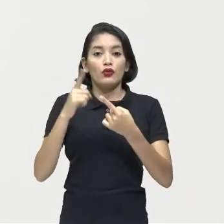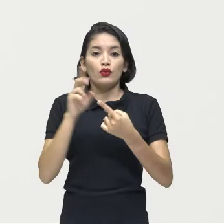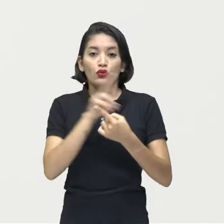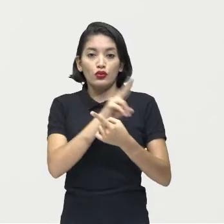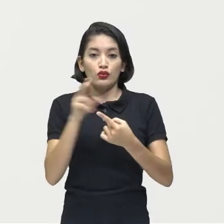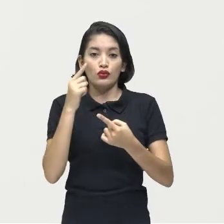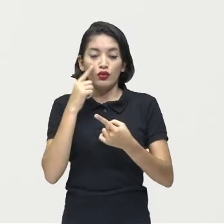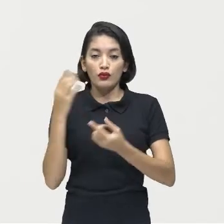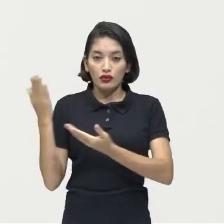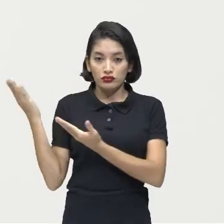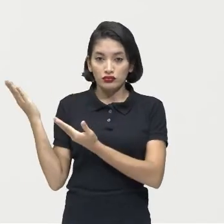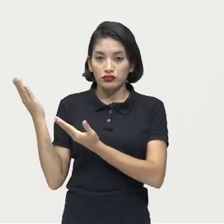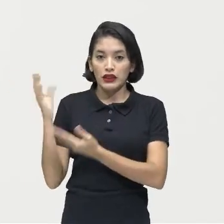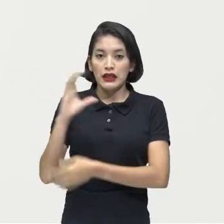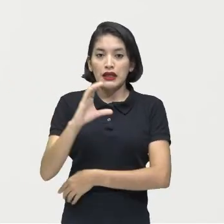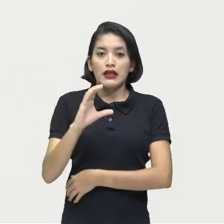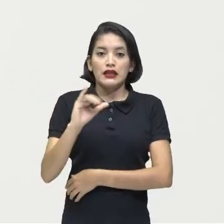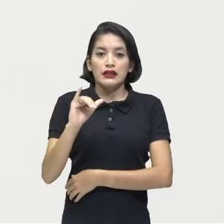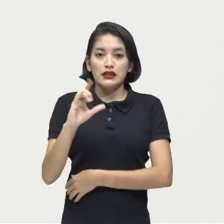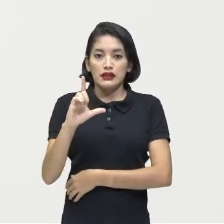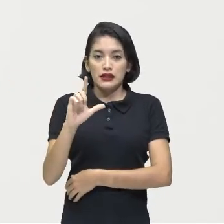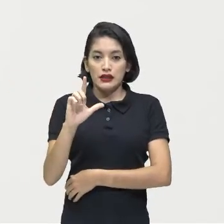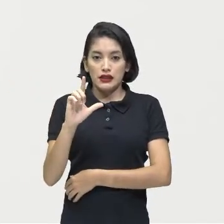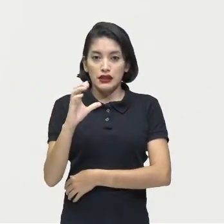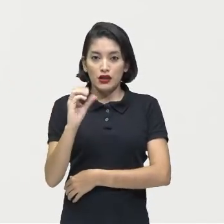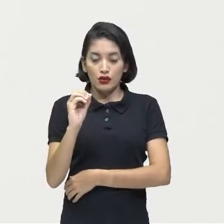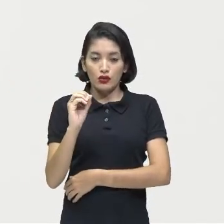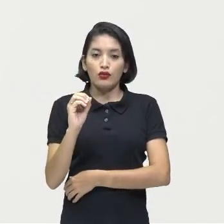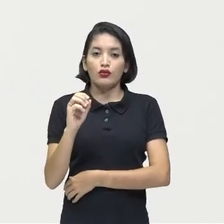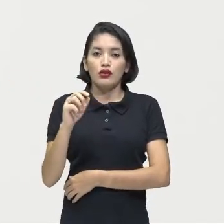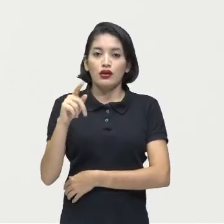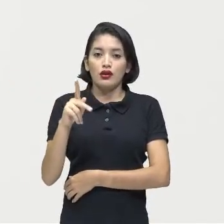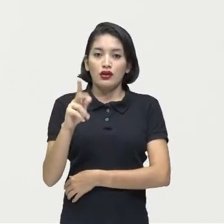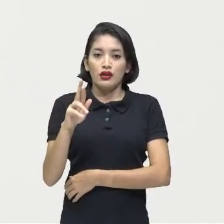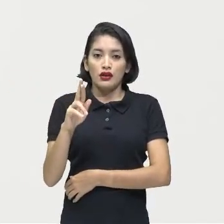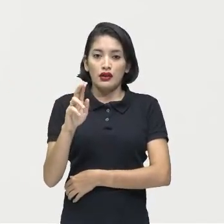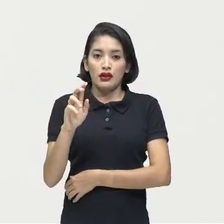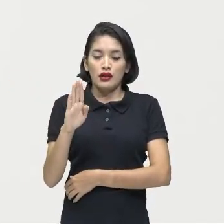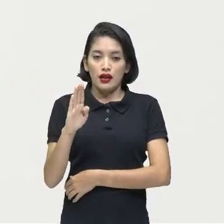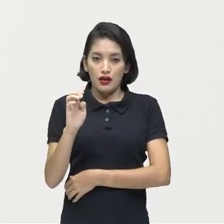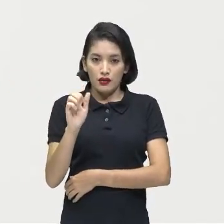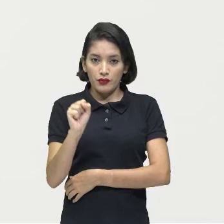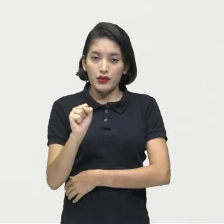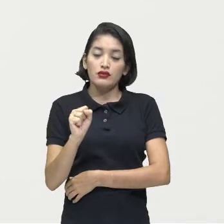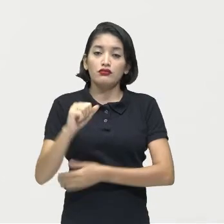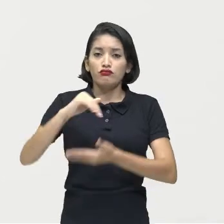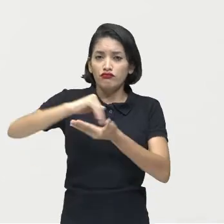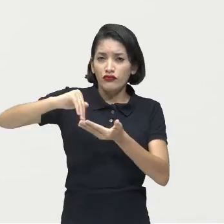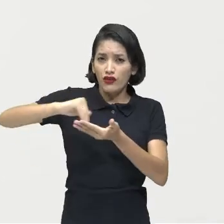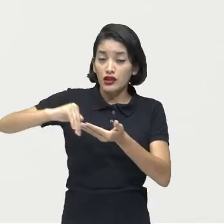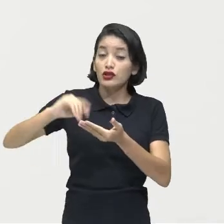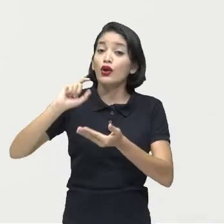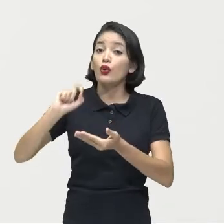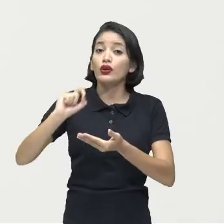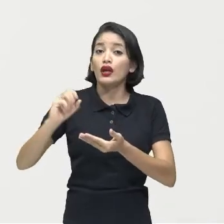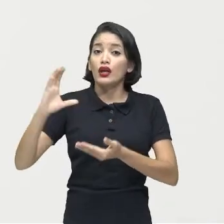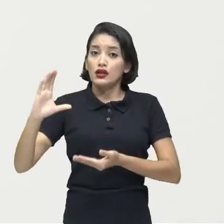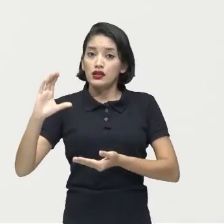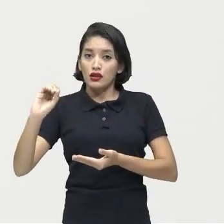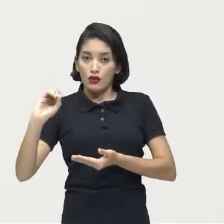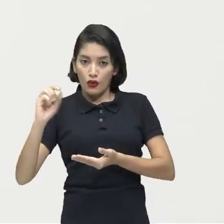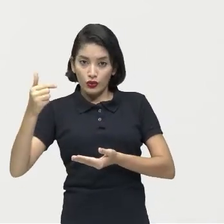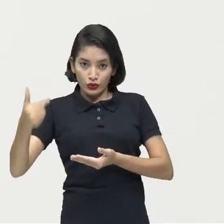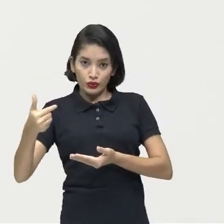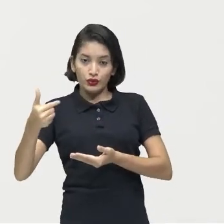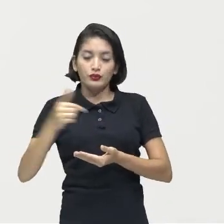de Krebs, tá? Então, nesse processo, observem que ela já vai começar a eliminar aqui, ó, gás carbônico nesse